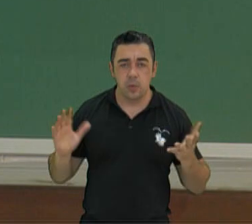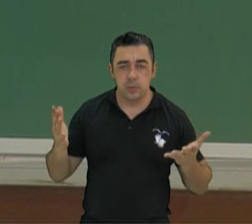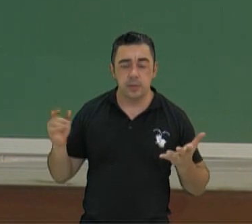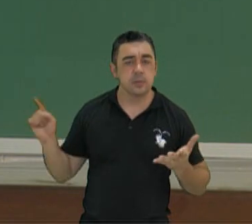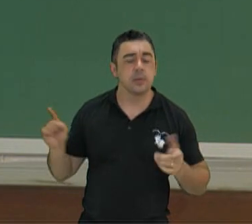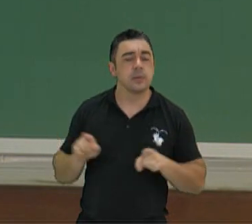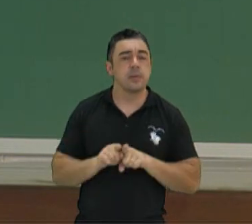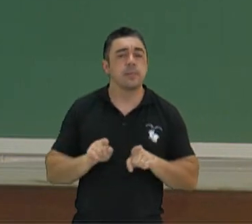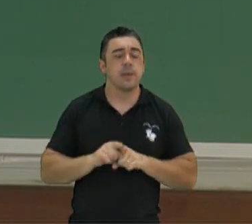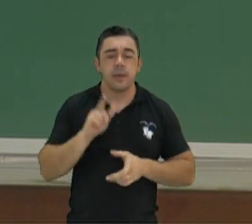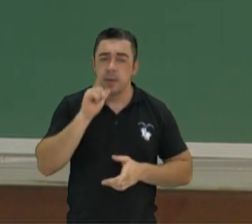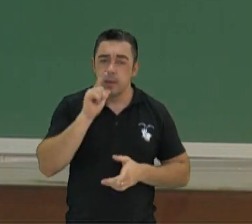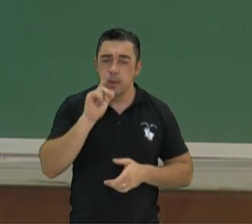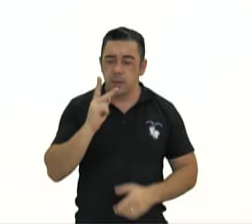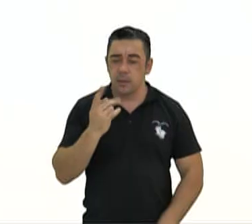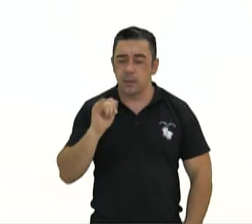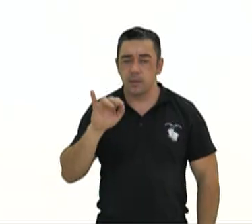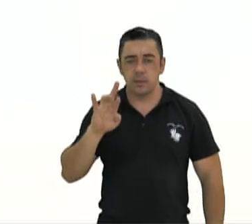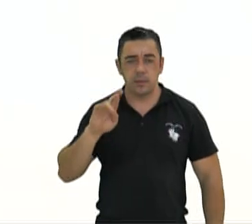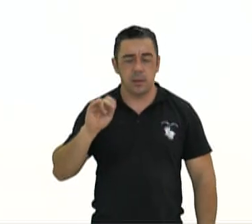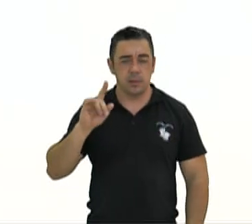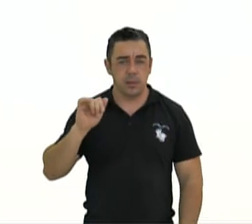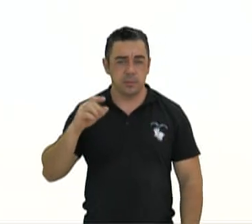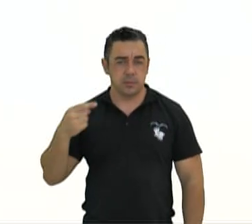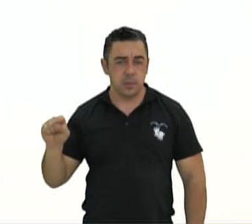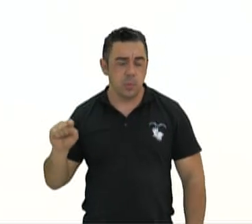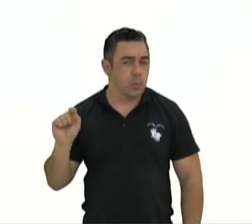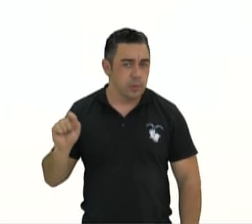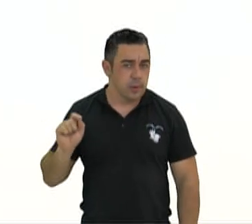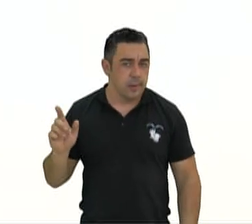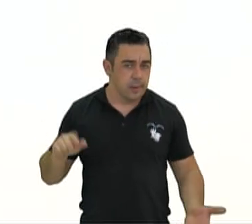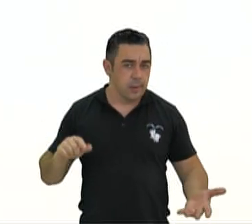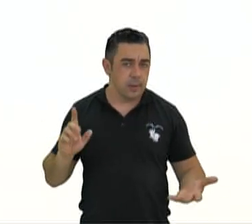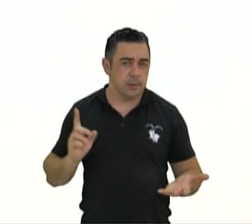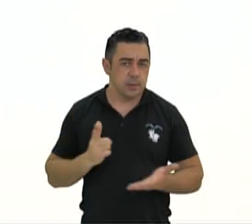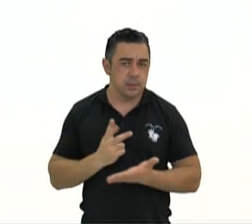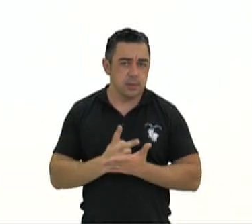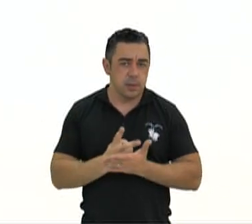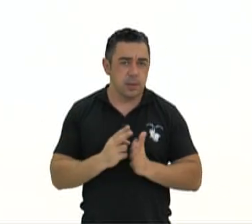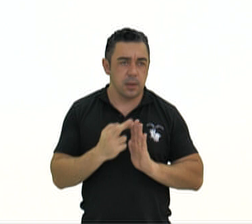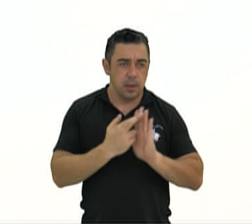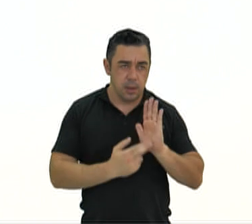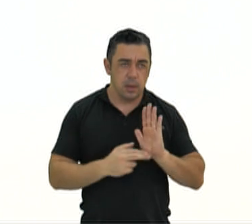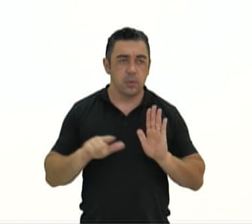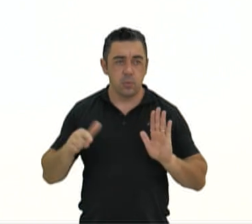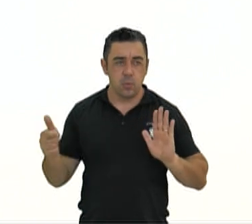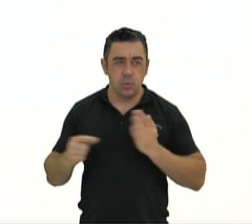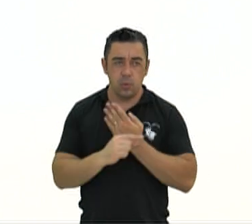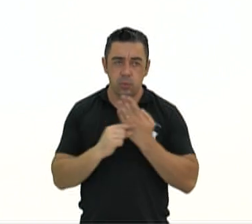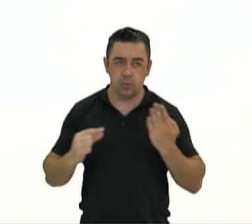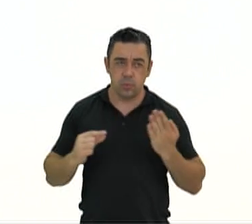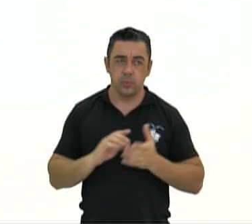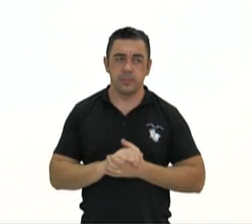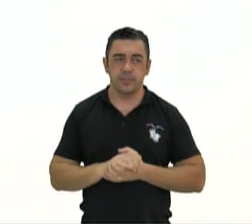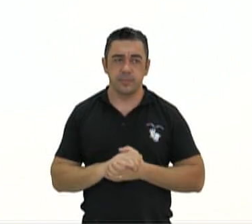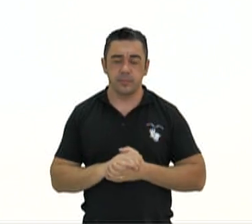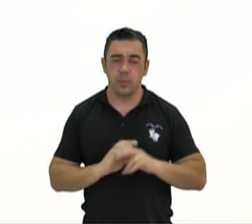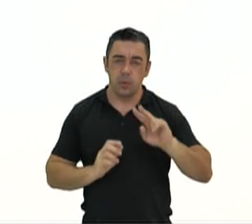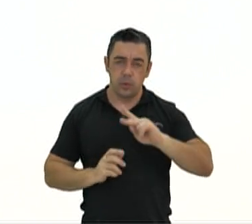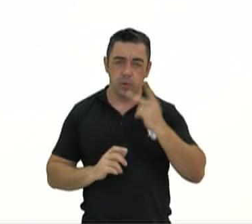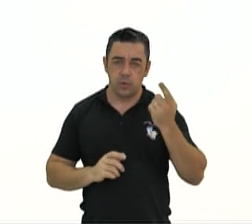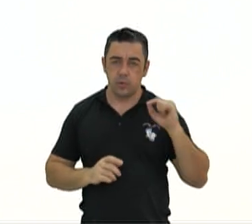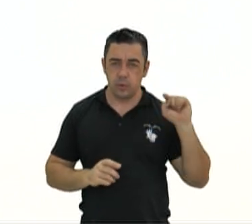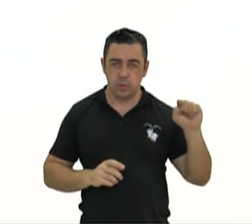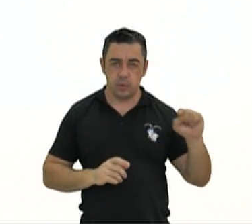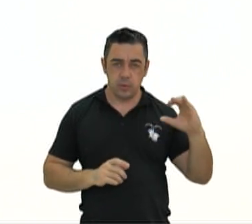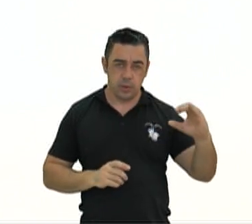Nós temos também a reação de hidratação. Hidratação também segue a regra de Markovnikov. O hidrogênio vai se ligar ao